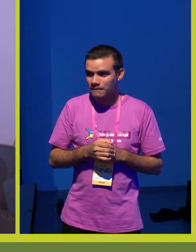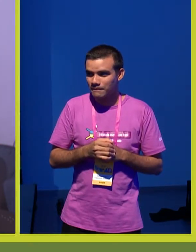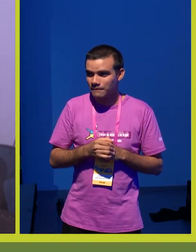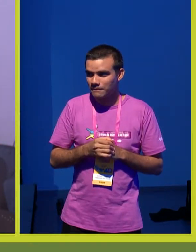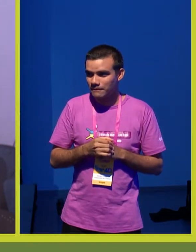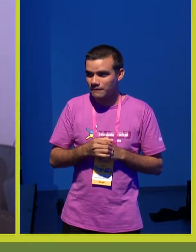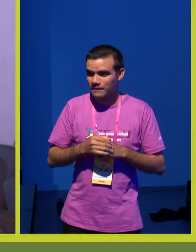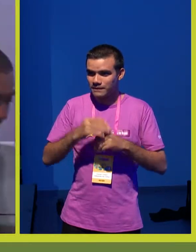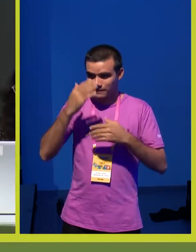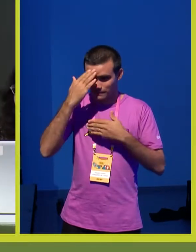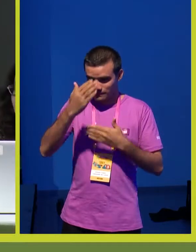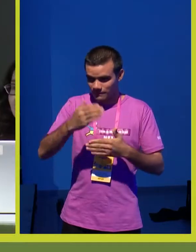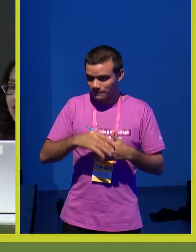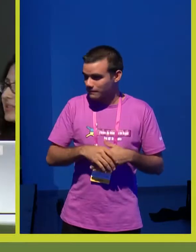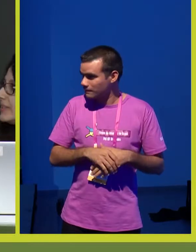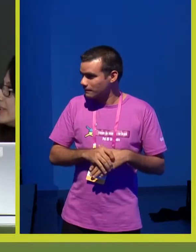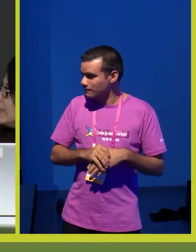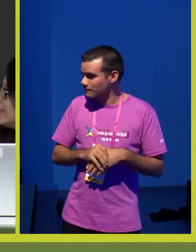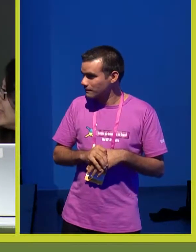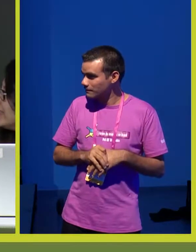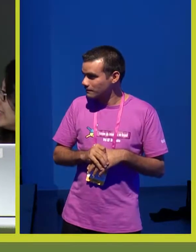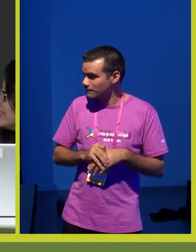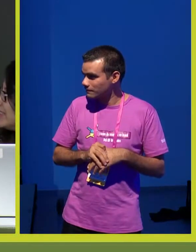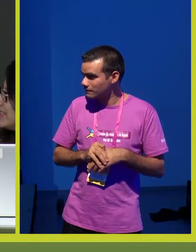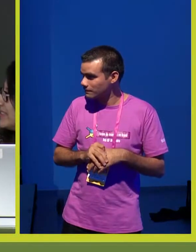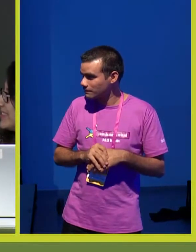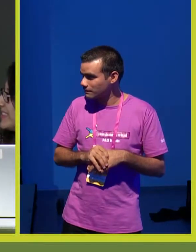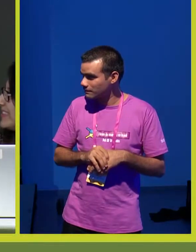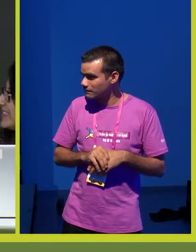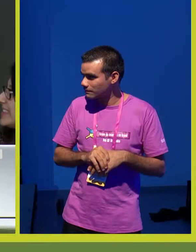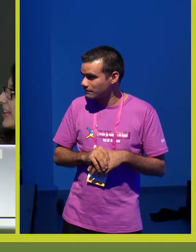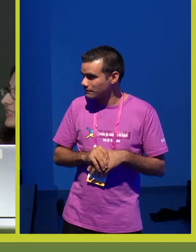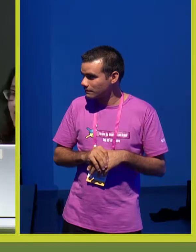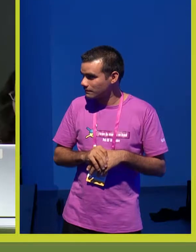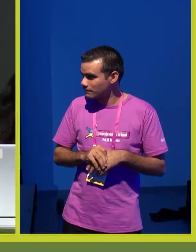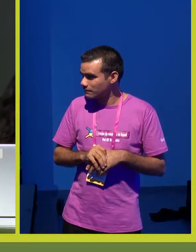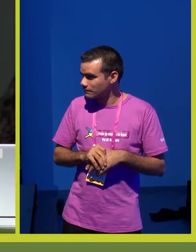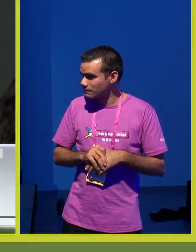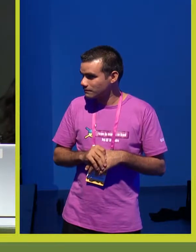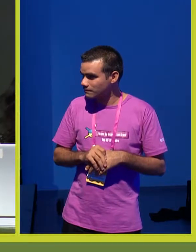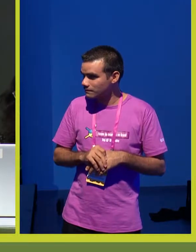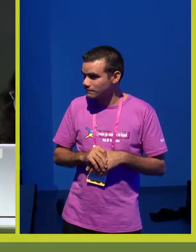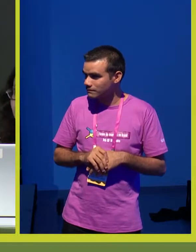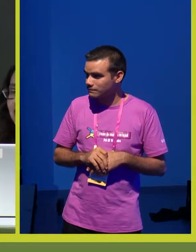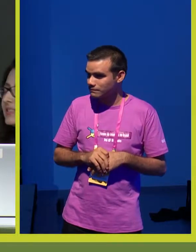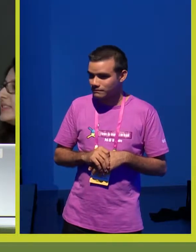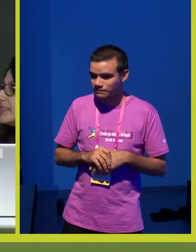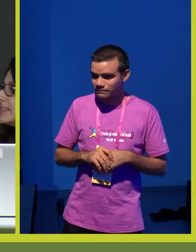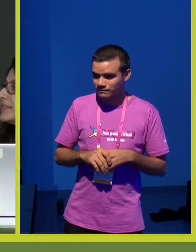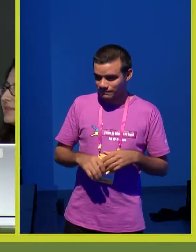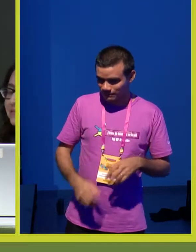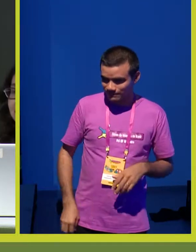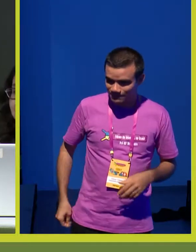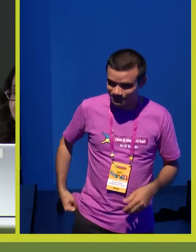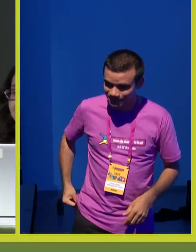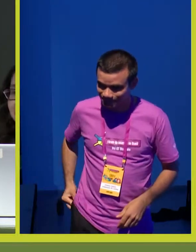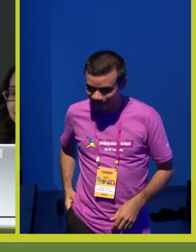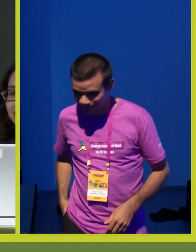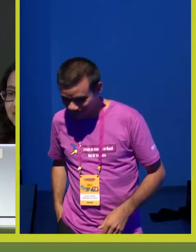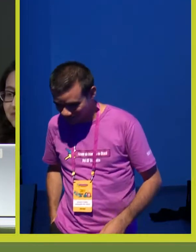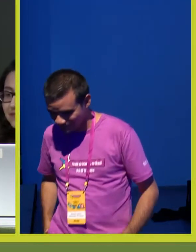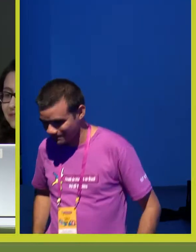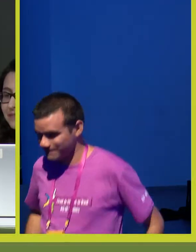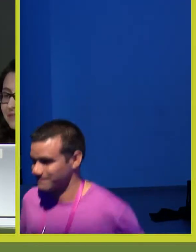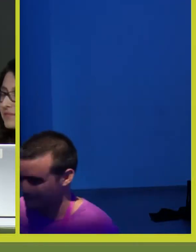responder obrigado gente a gente está super finalizando só que acho que vou passar dá tempo de a gente dar uma passada geral na mesa vou fazer o sentido inverso